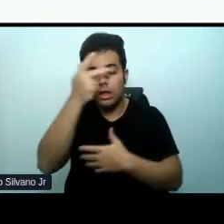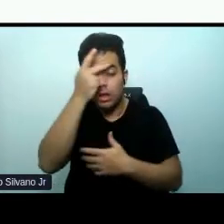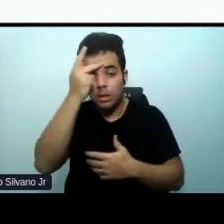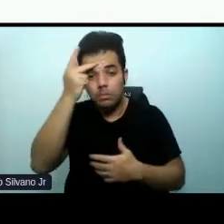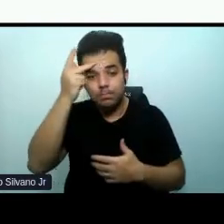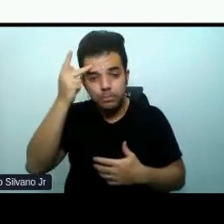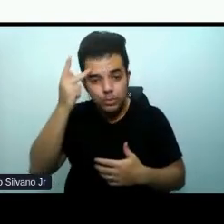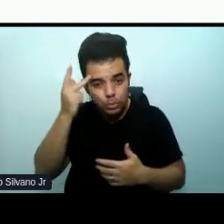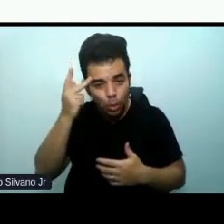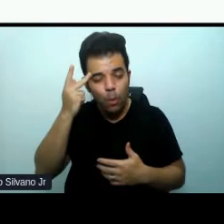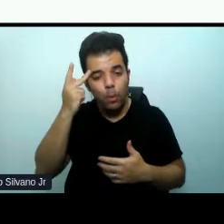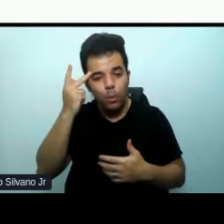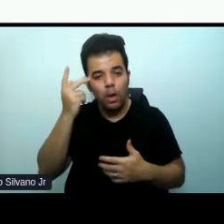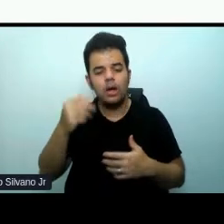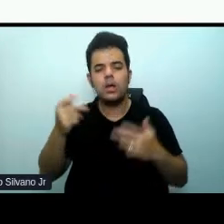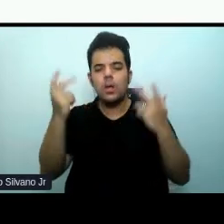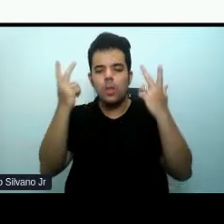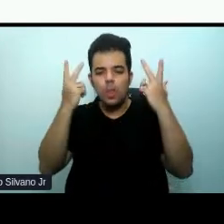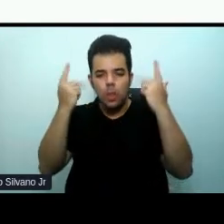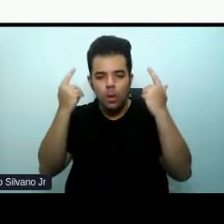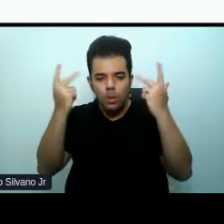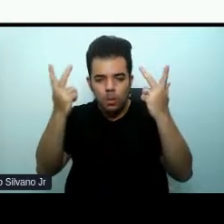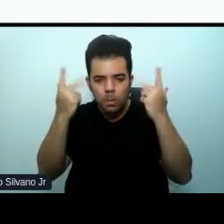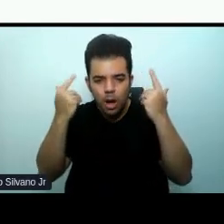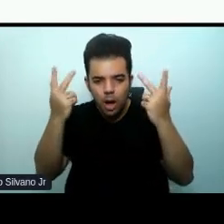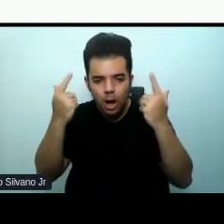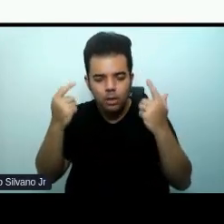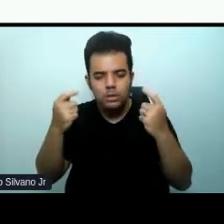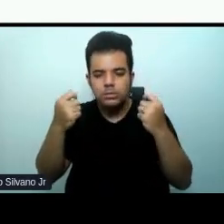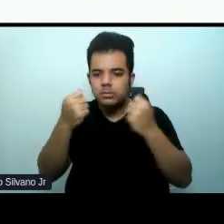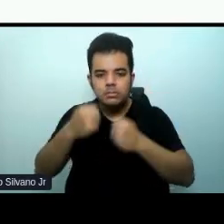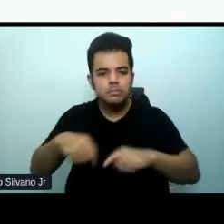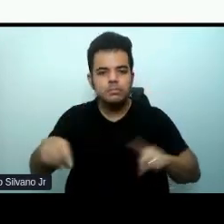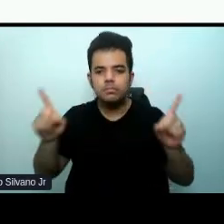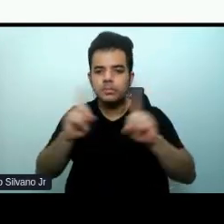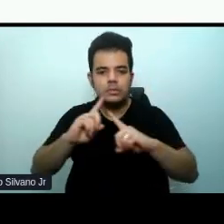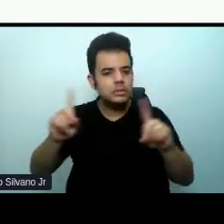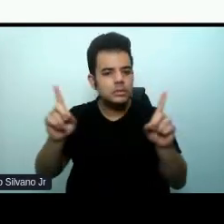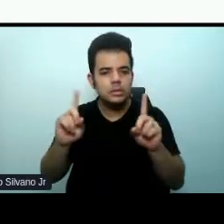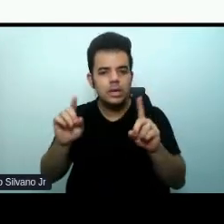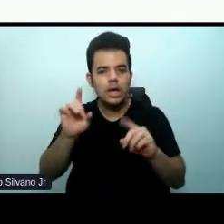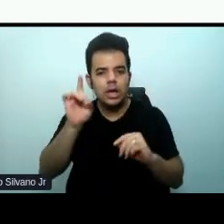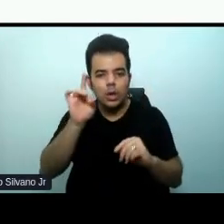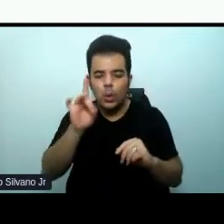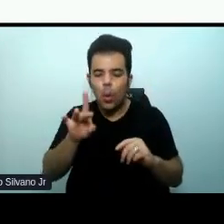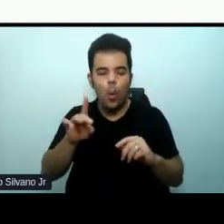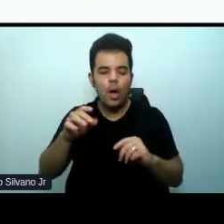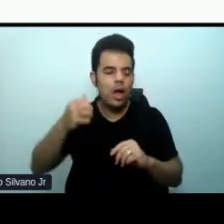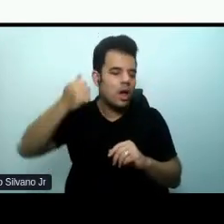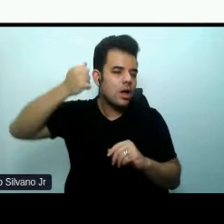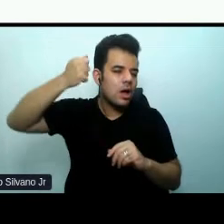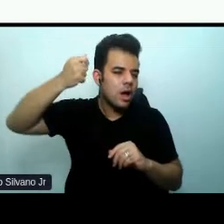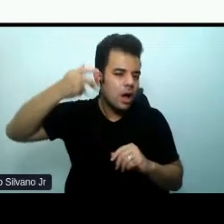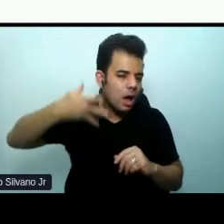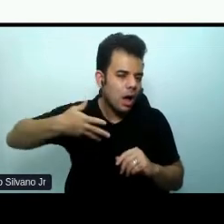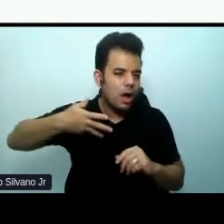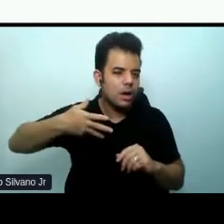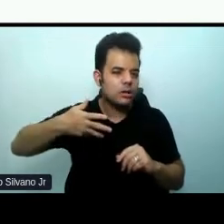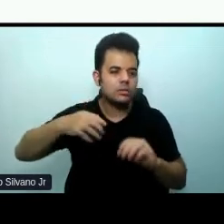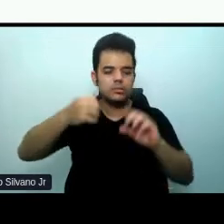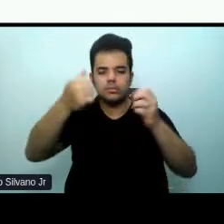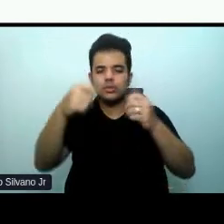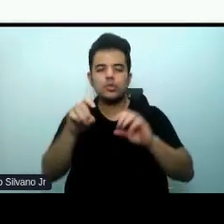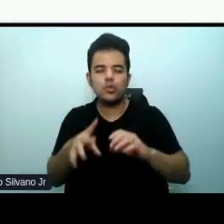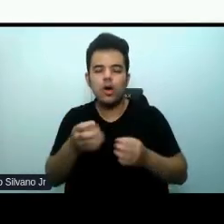né? Pessoas comuns que não precisa ser audiodescrição, porque a audiodescrição vem um volume